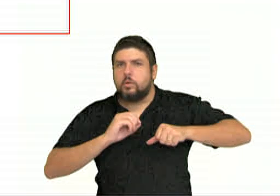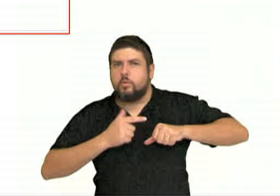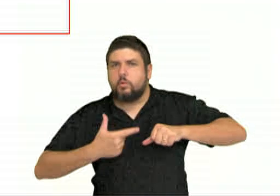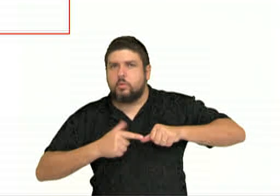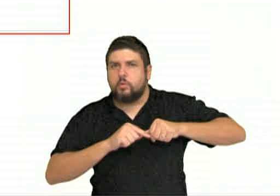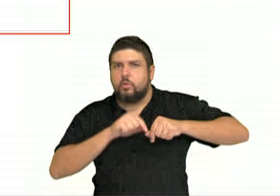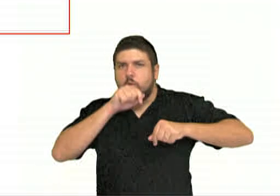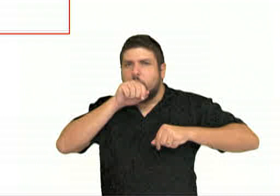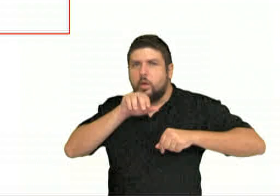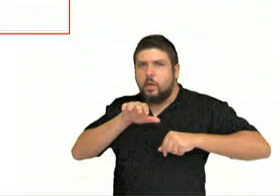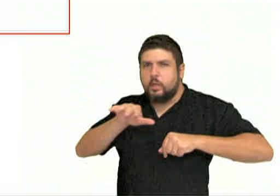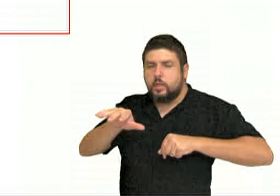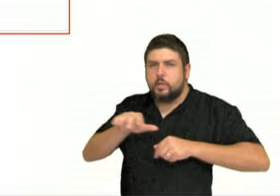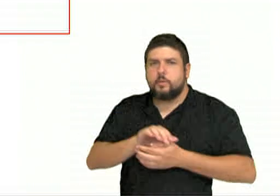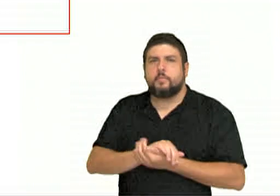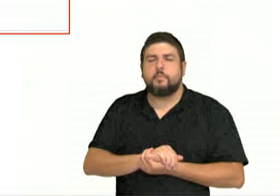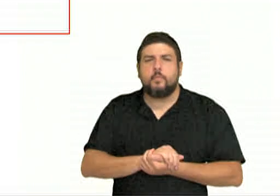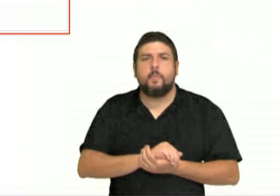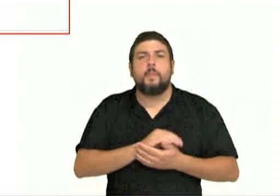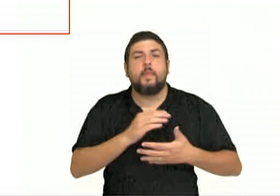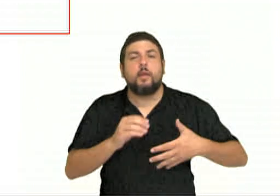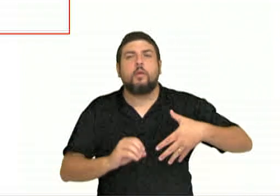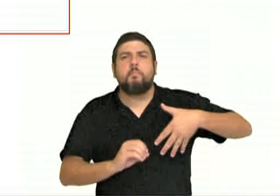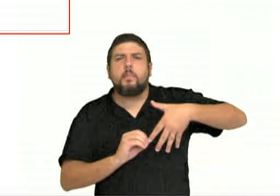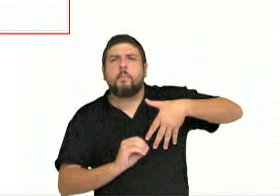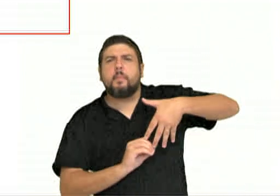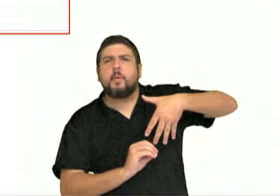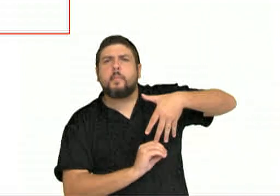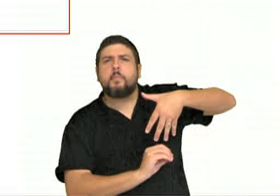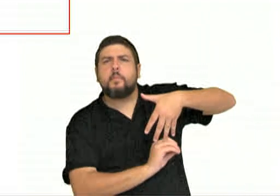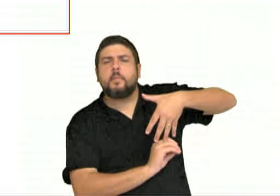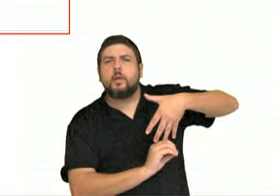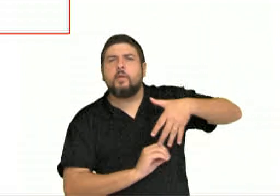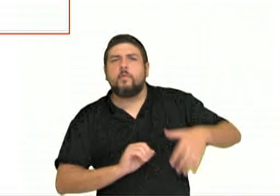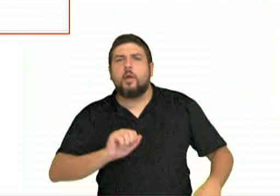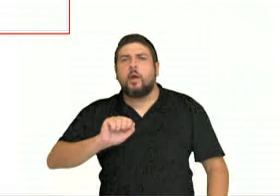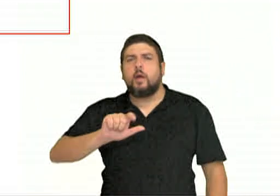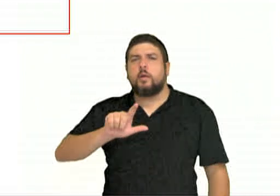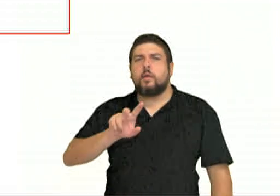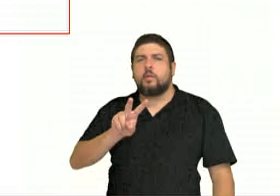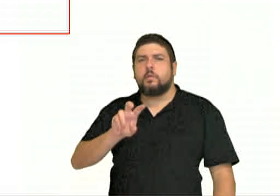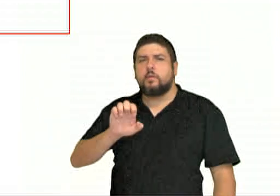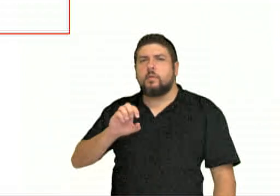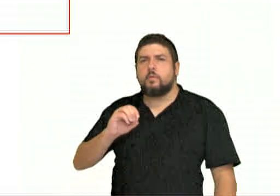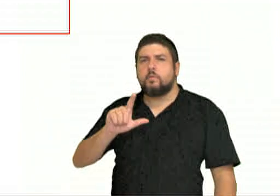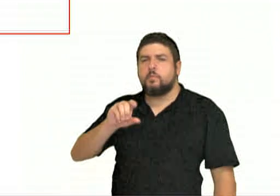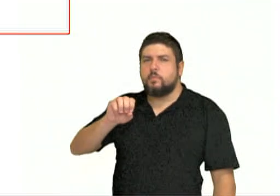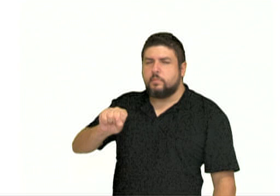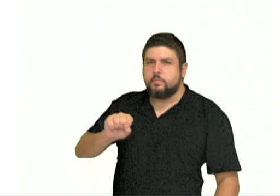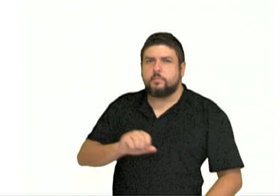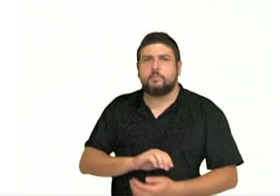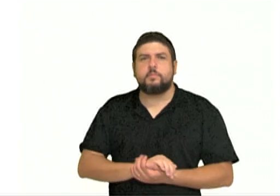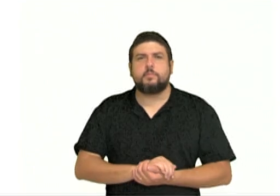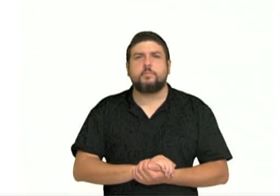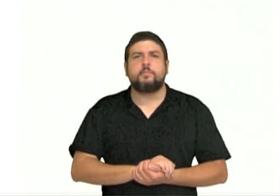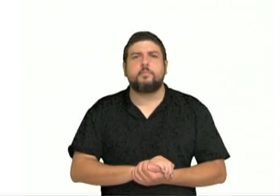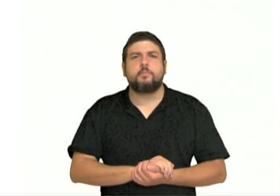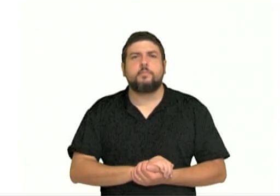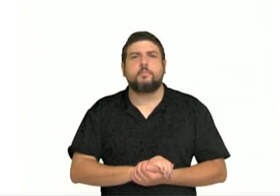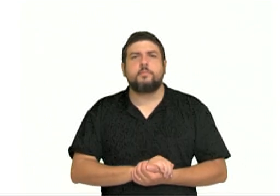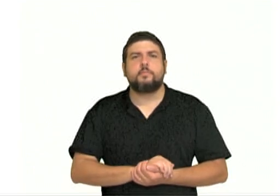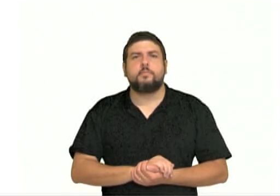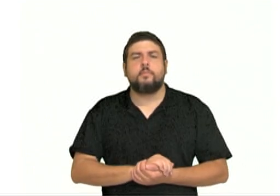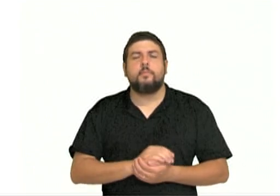é nos alvéolos pulmonares que este processo acontece, beleza? Seguindo